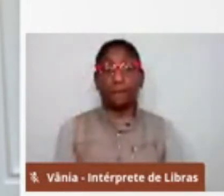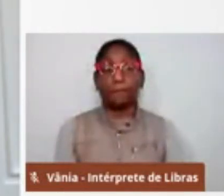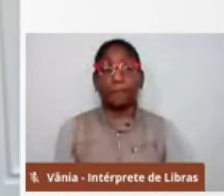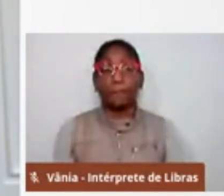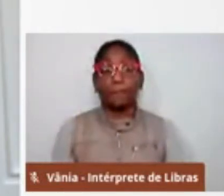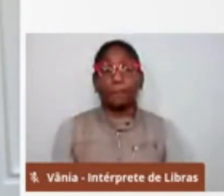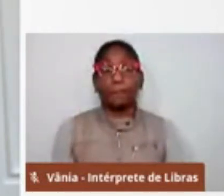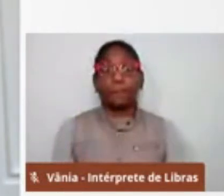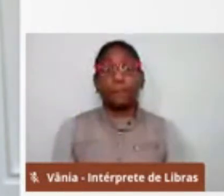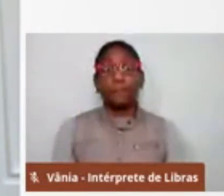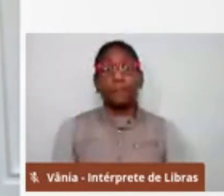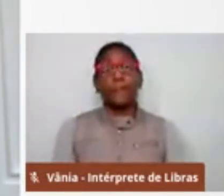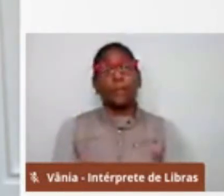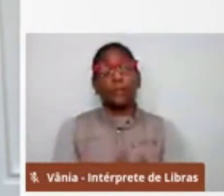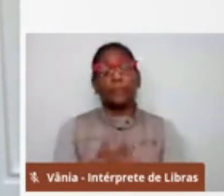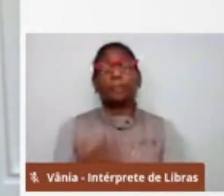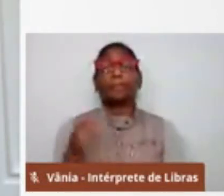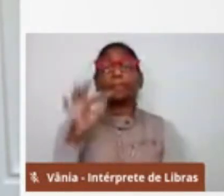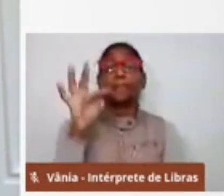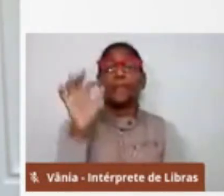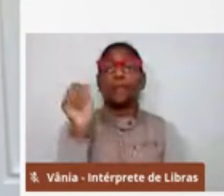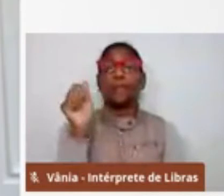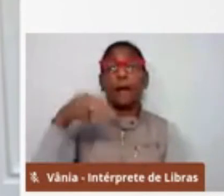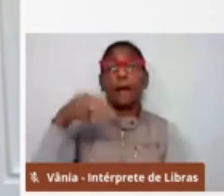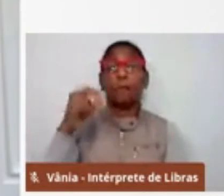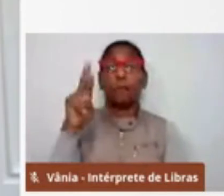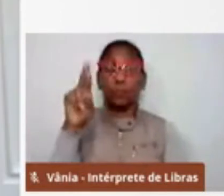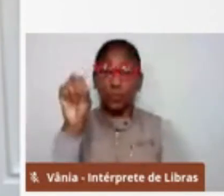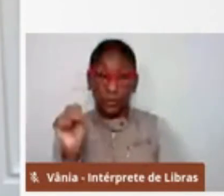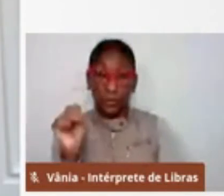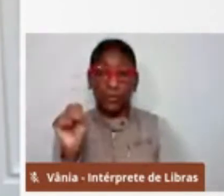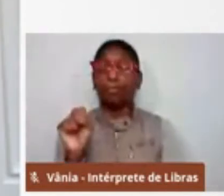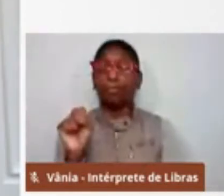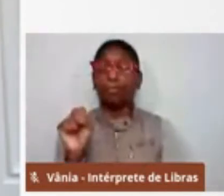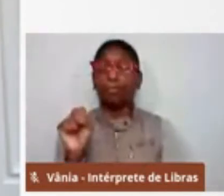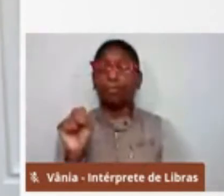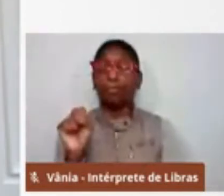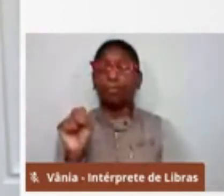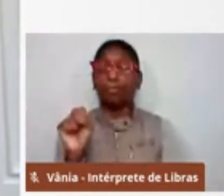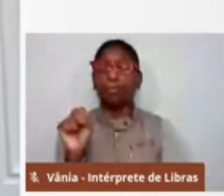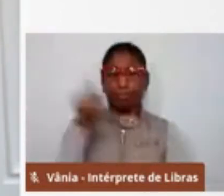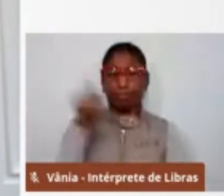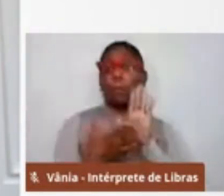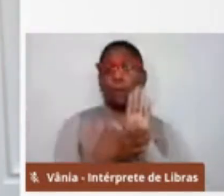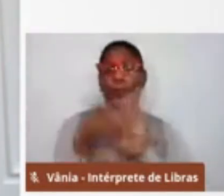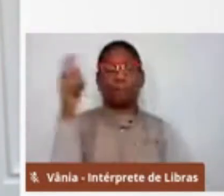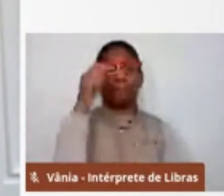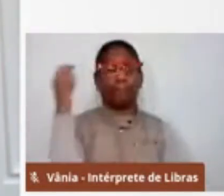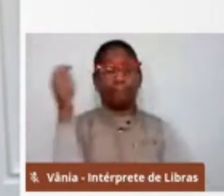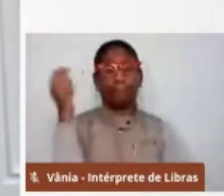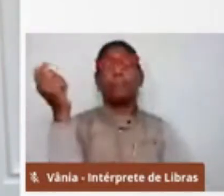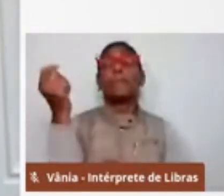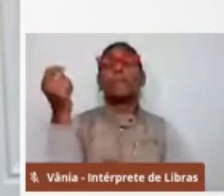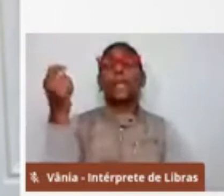A Gabriela diz: a FAMURS rejeitou inicialmente a sugestão do governo estadual para que os municípios decidissem se